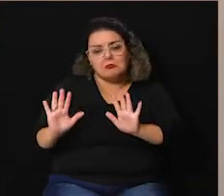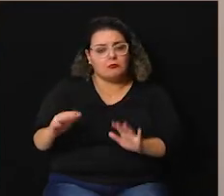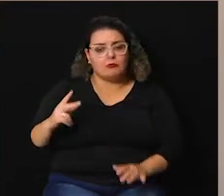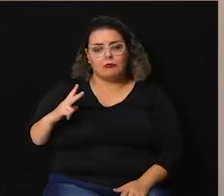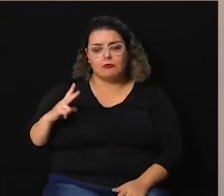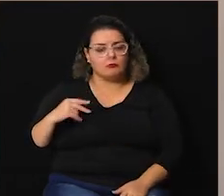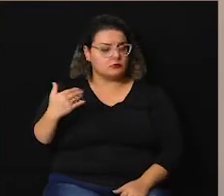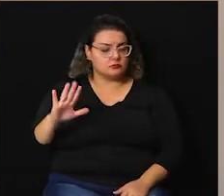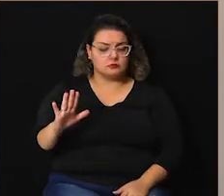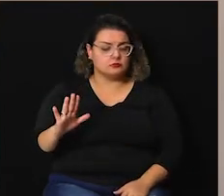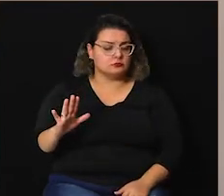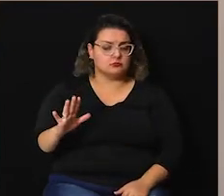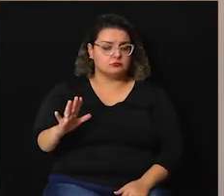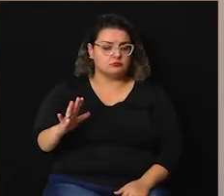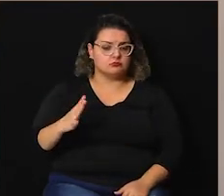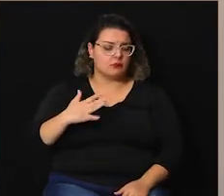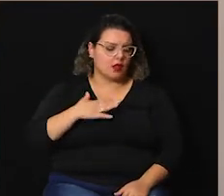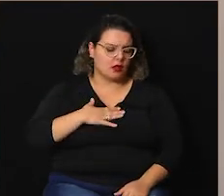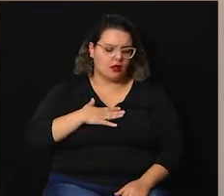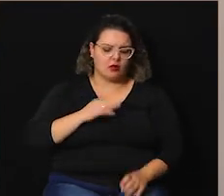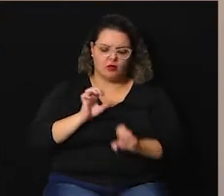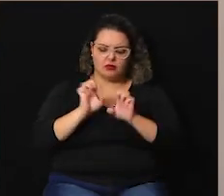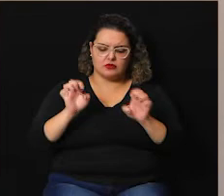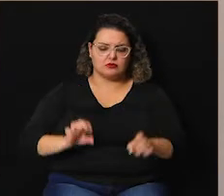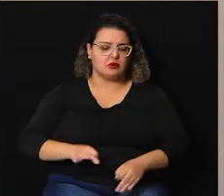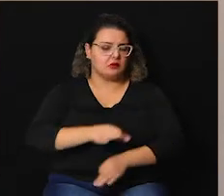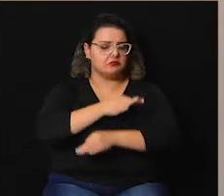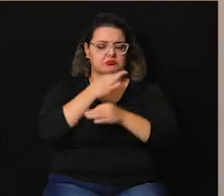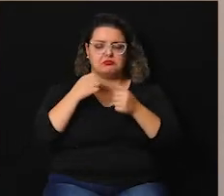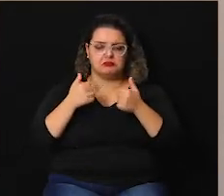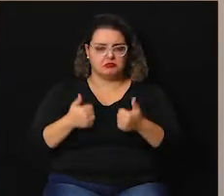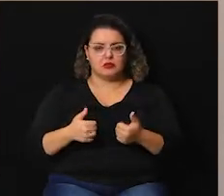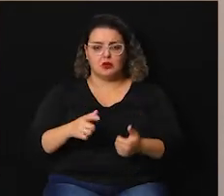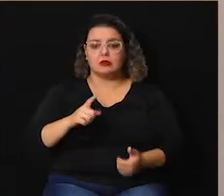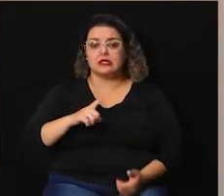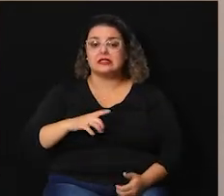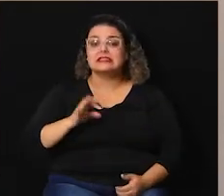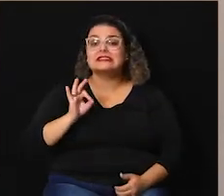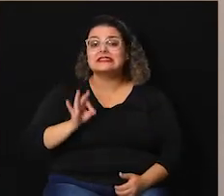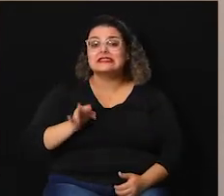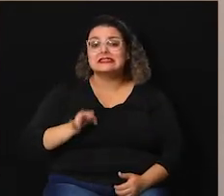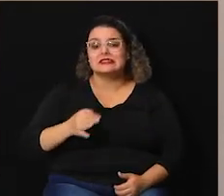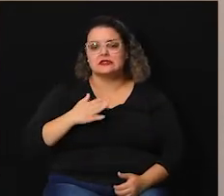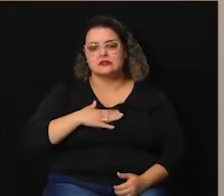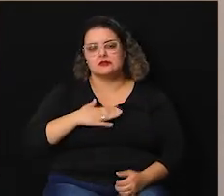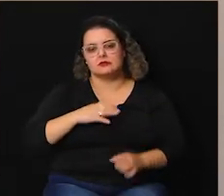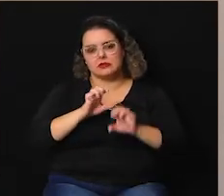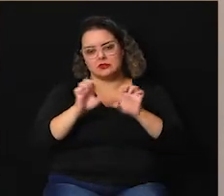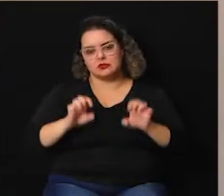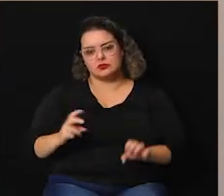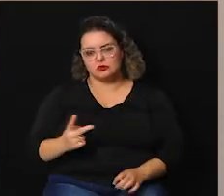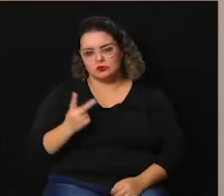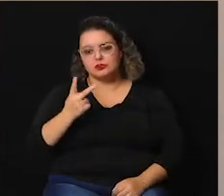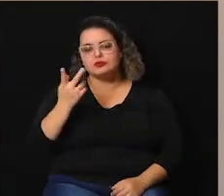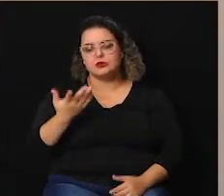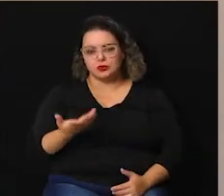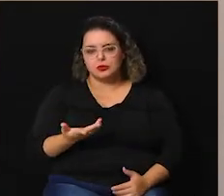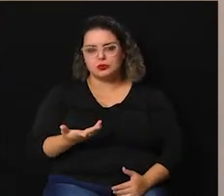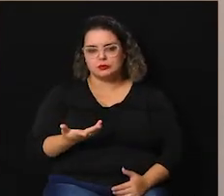pode não me abalar, desde que eu esteja com uma certeza dessa estrutura de valores.